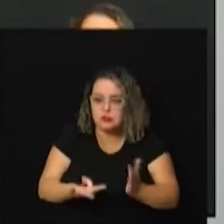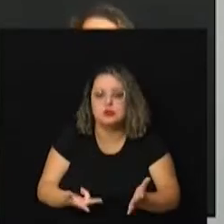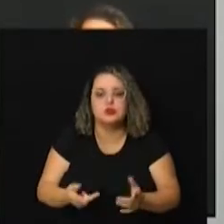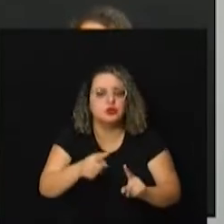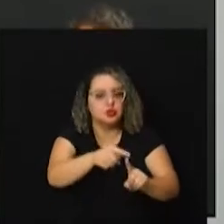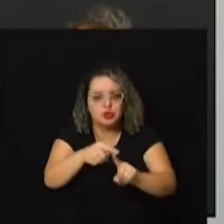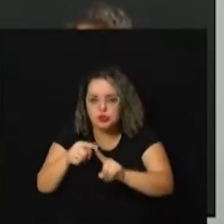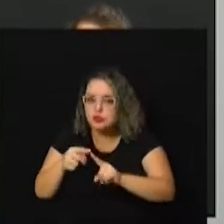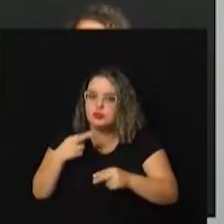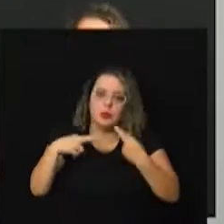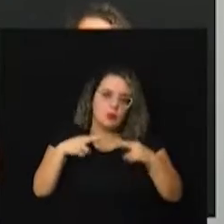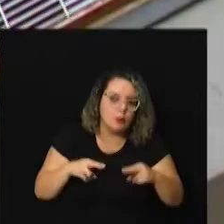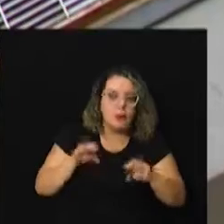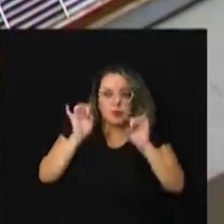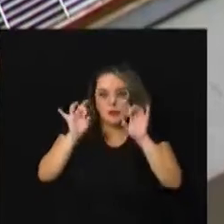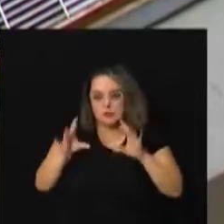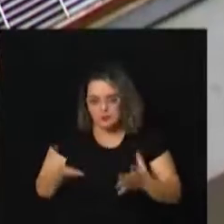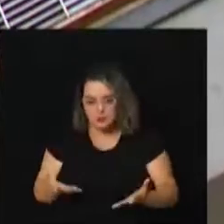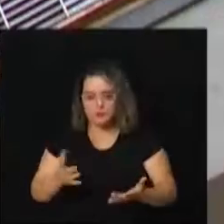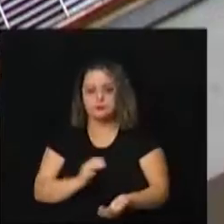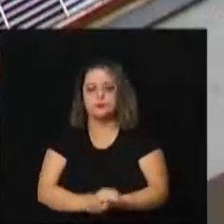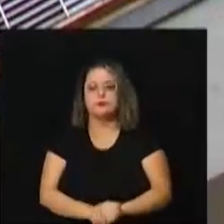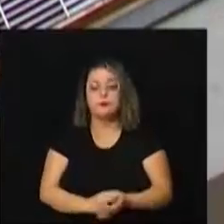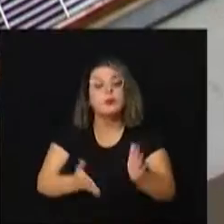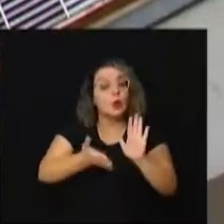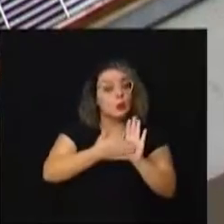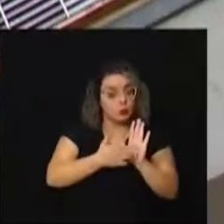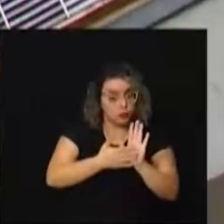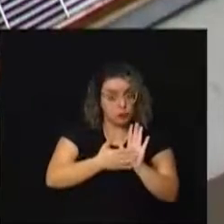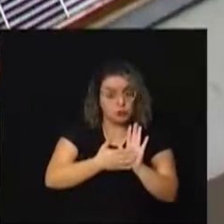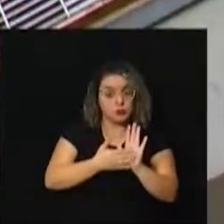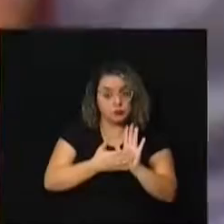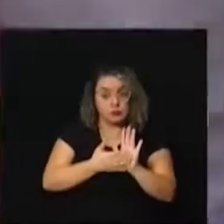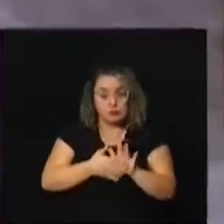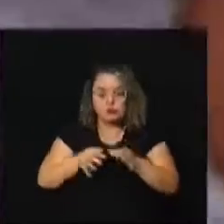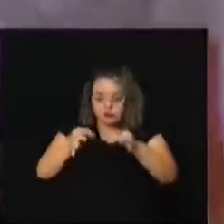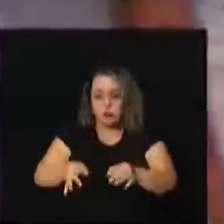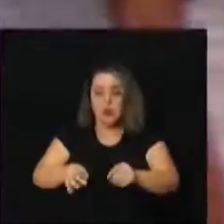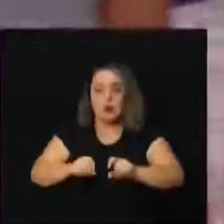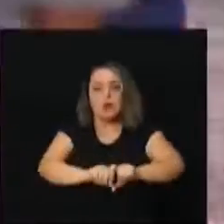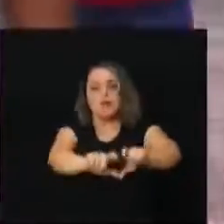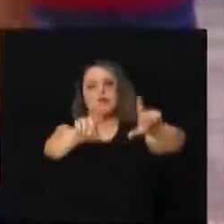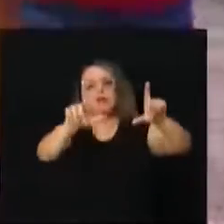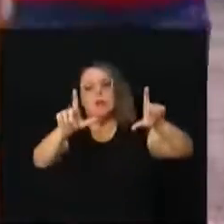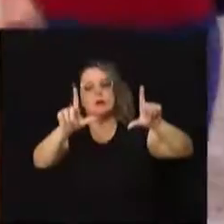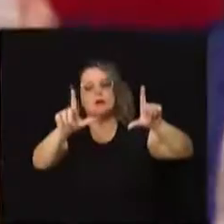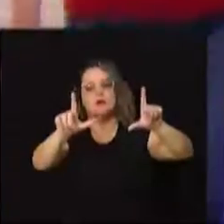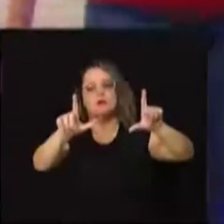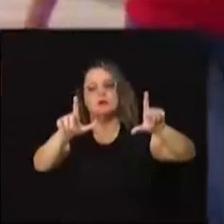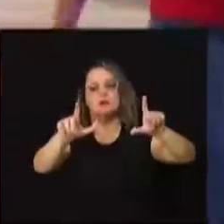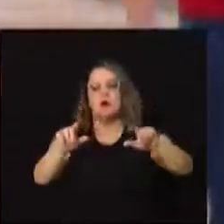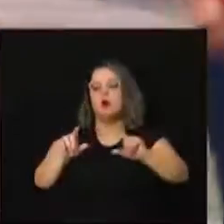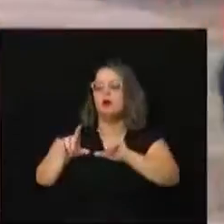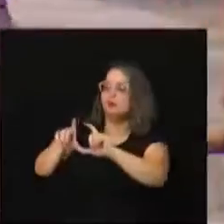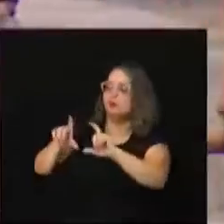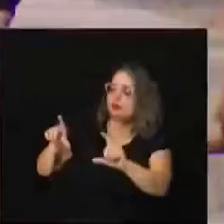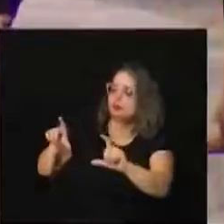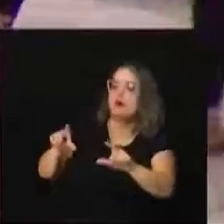necessidades e certamente teria muito mais condições de resolver os problemas. Infelizmente, hoje nem todo mundo ainda tem